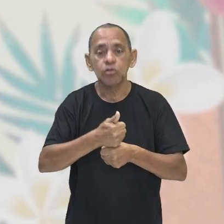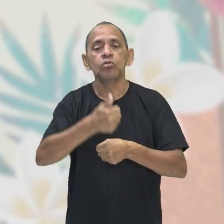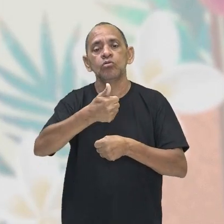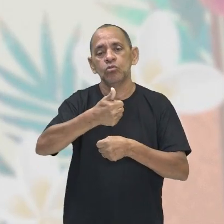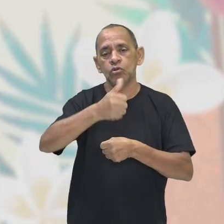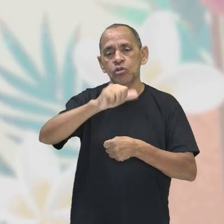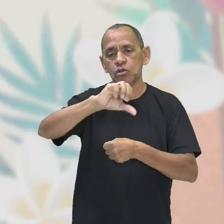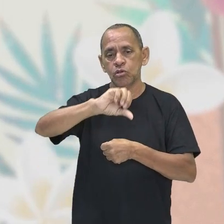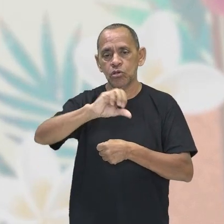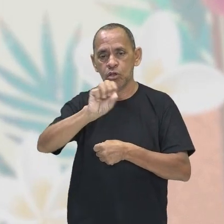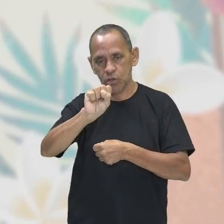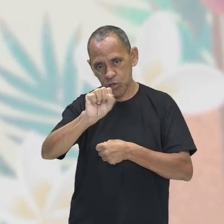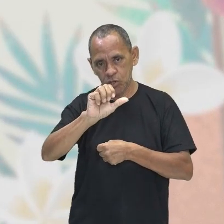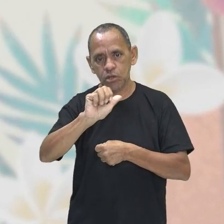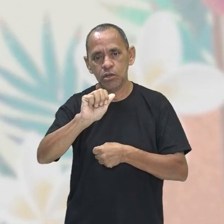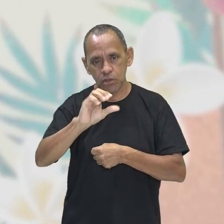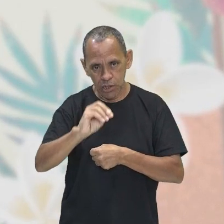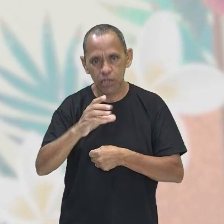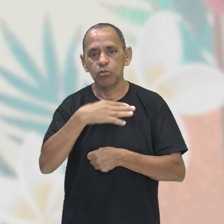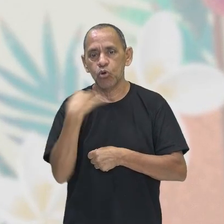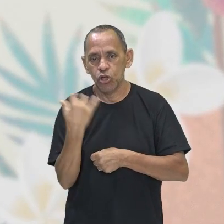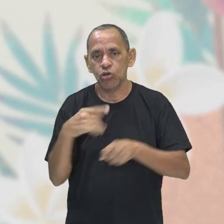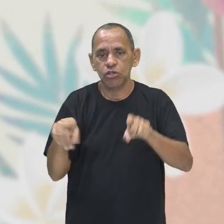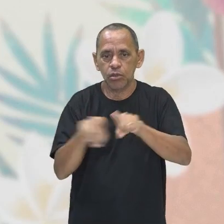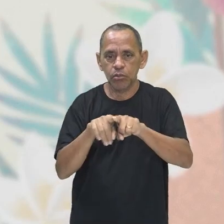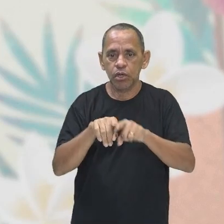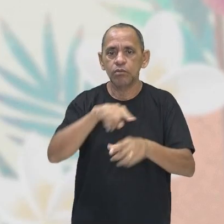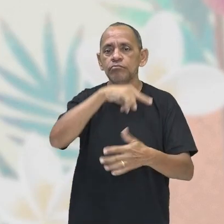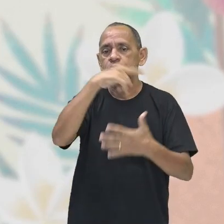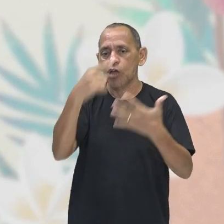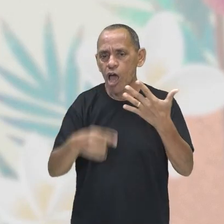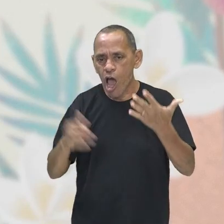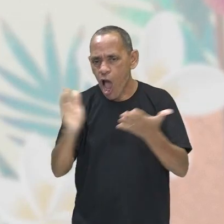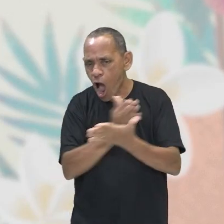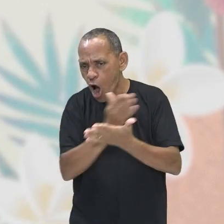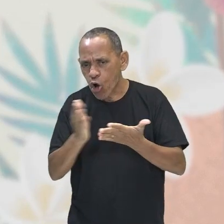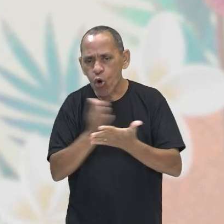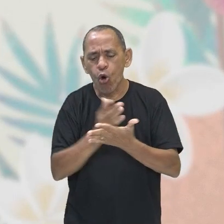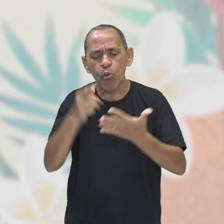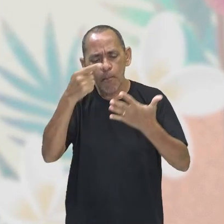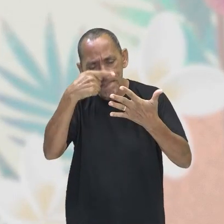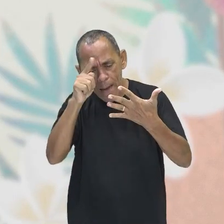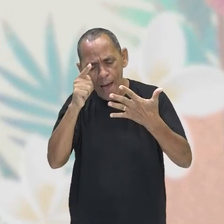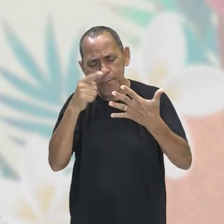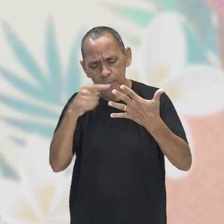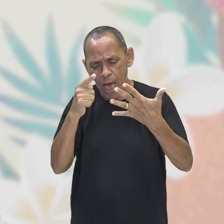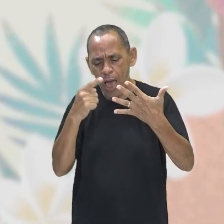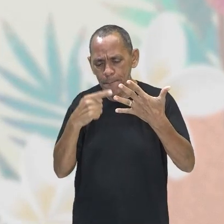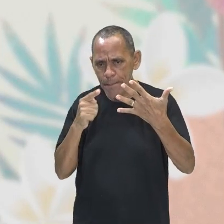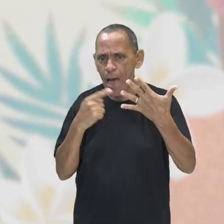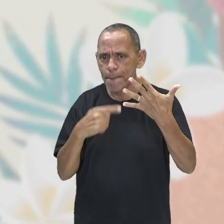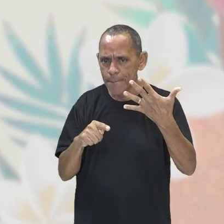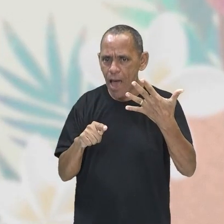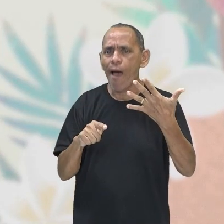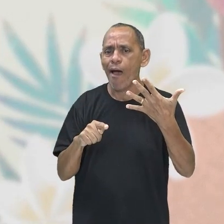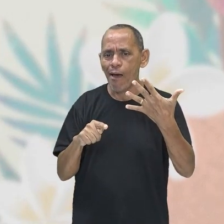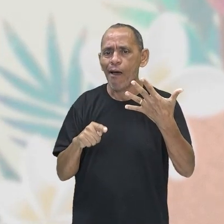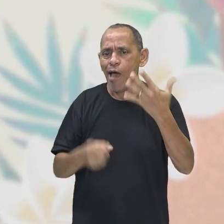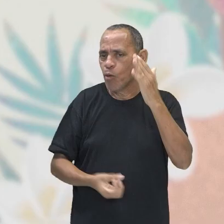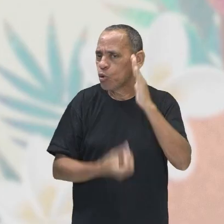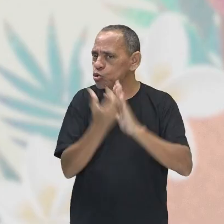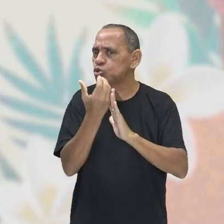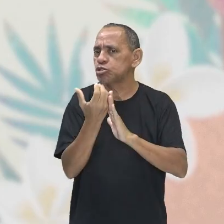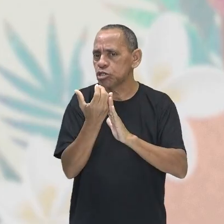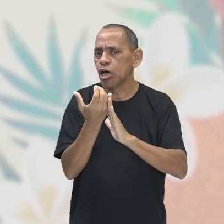suas composições, além do Soneto de Fidelidade, são Aquarela, Samba da Bênção, A Felicidade, A Casa,